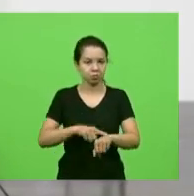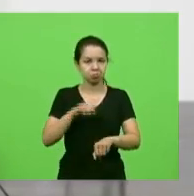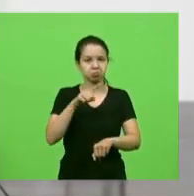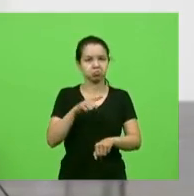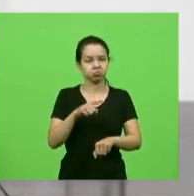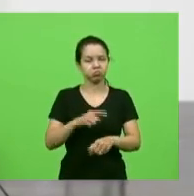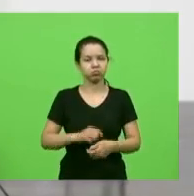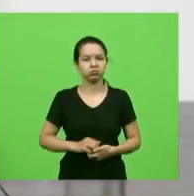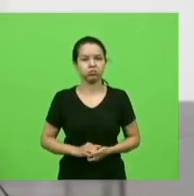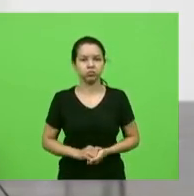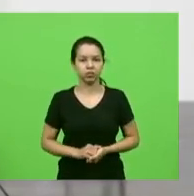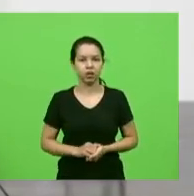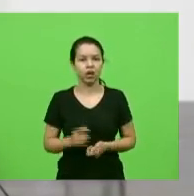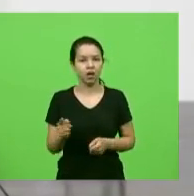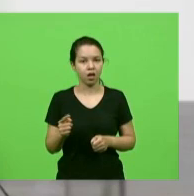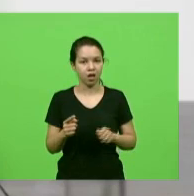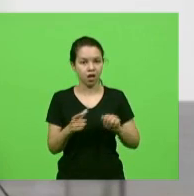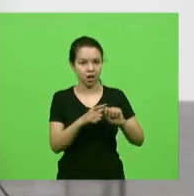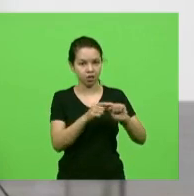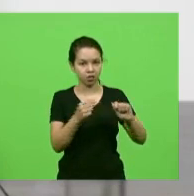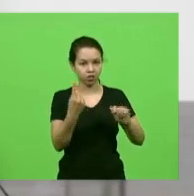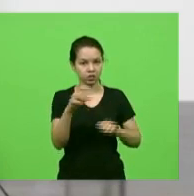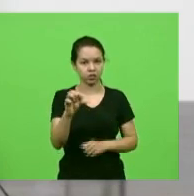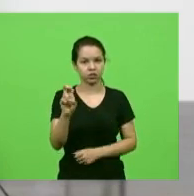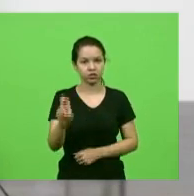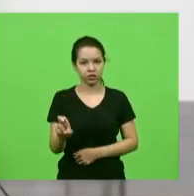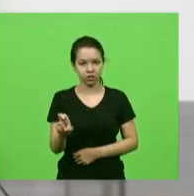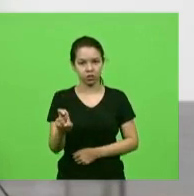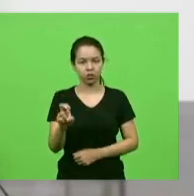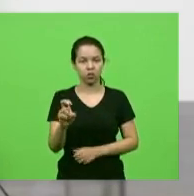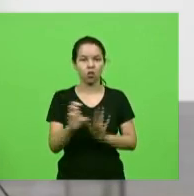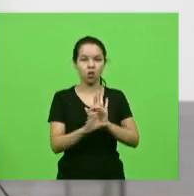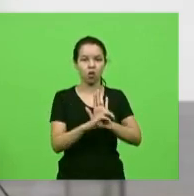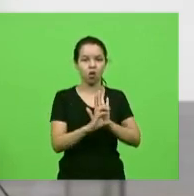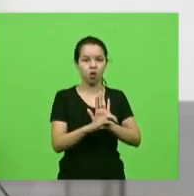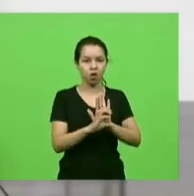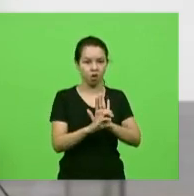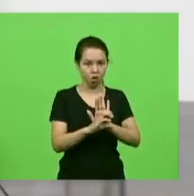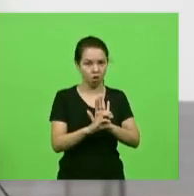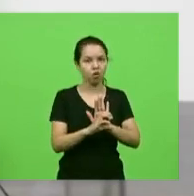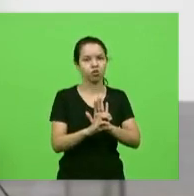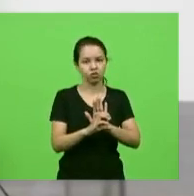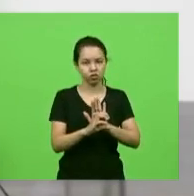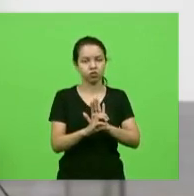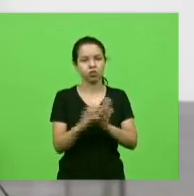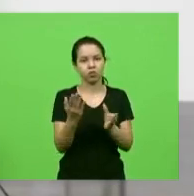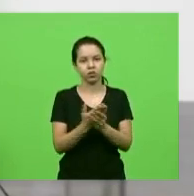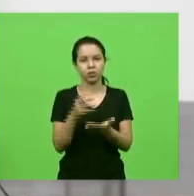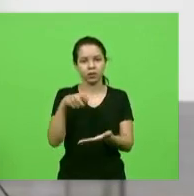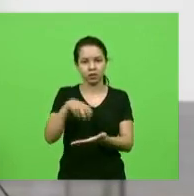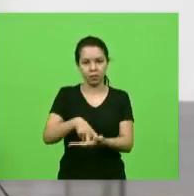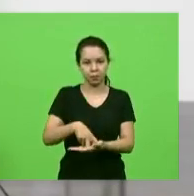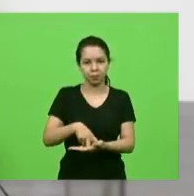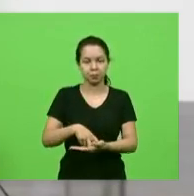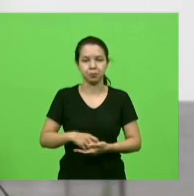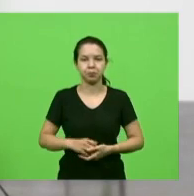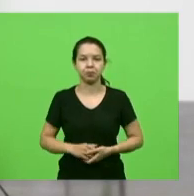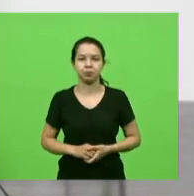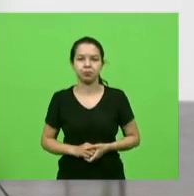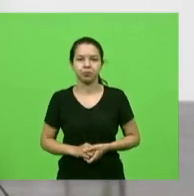artigo 105 do Código de Processo Penal. E estabelece ainda, Código de Processo Penal,